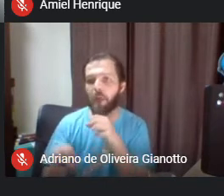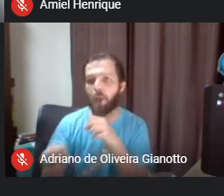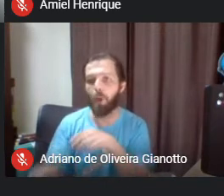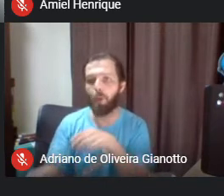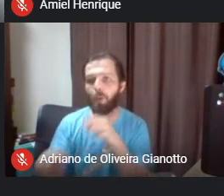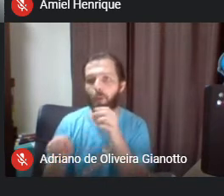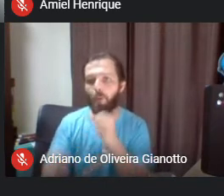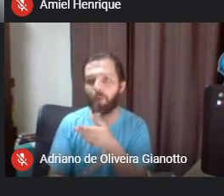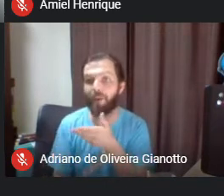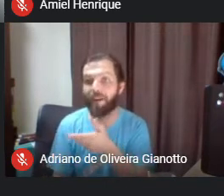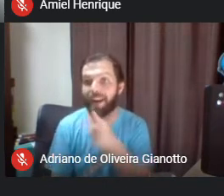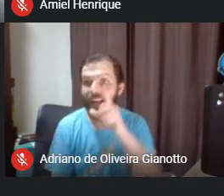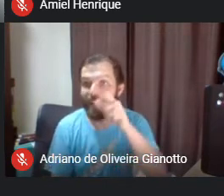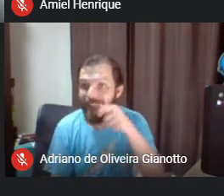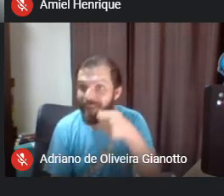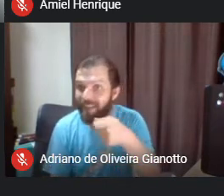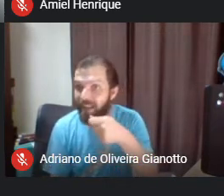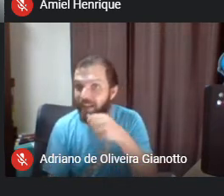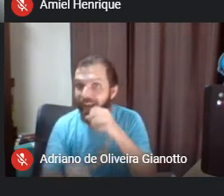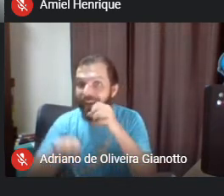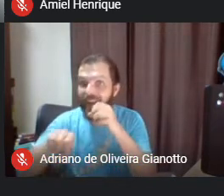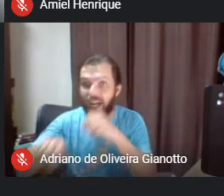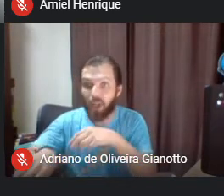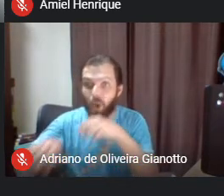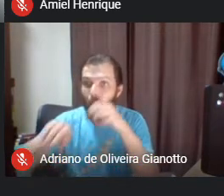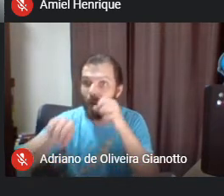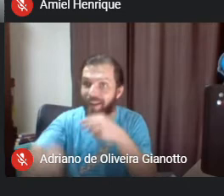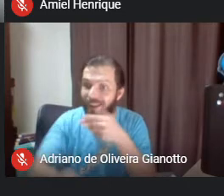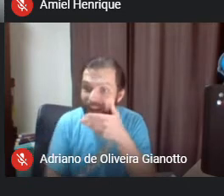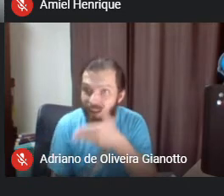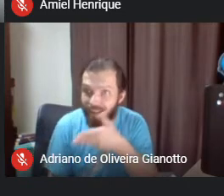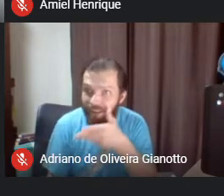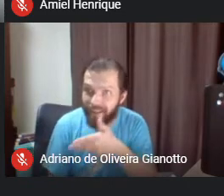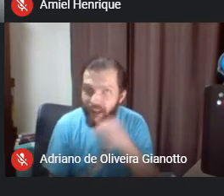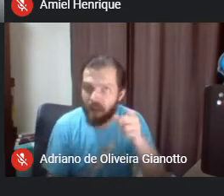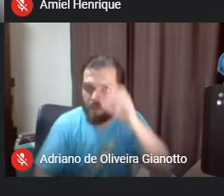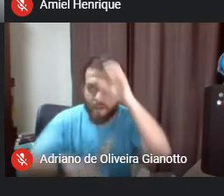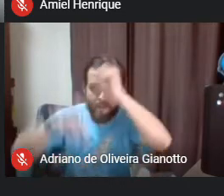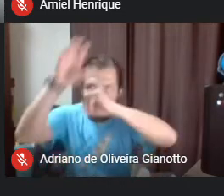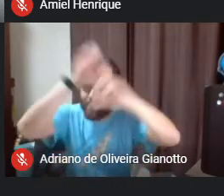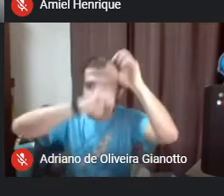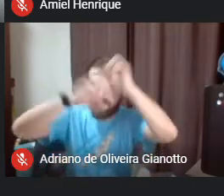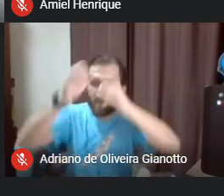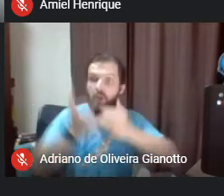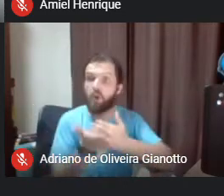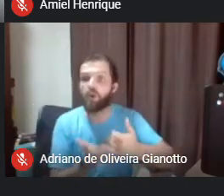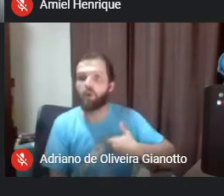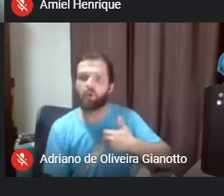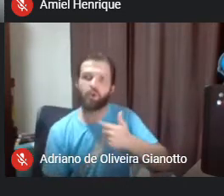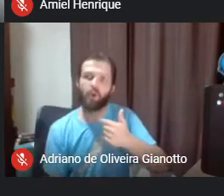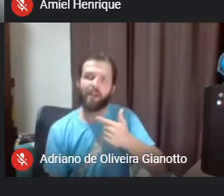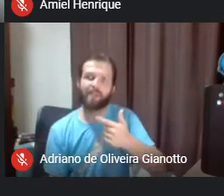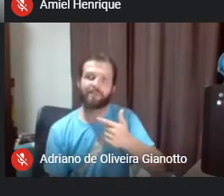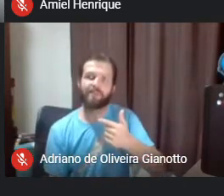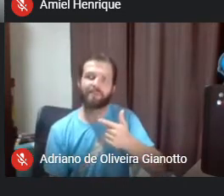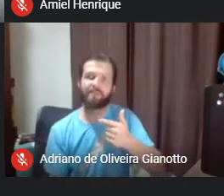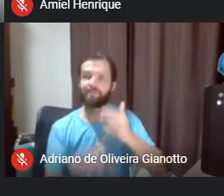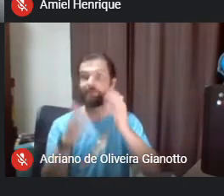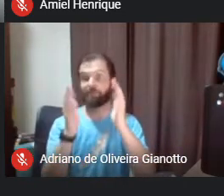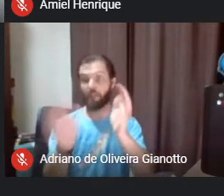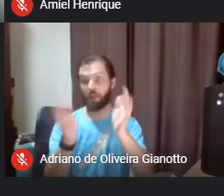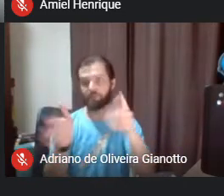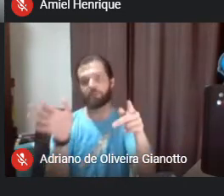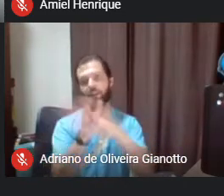E aí ele foi estudar lá com DLP, com DLP. E ele teve todo o seu